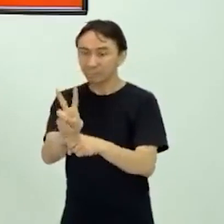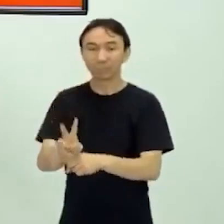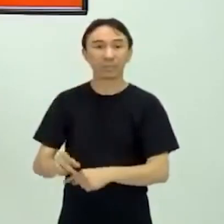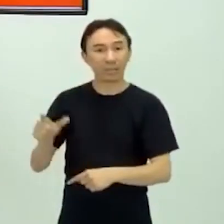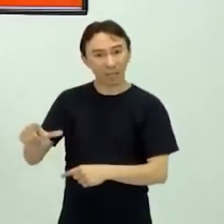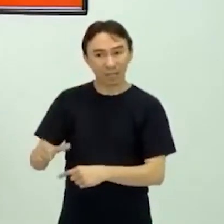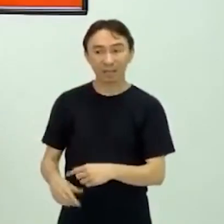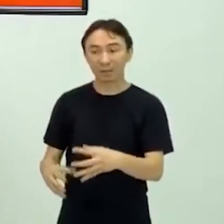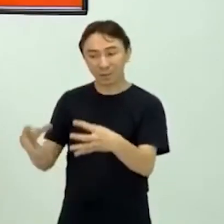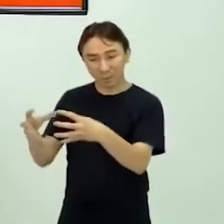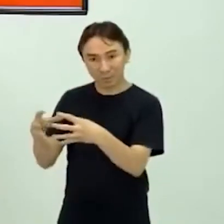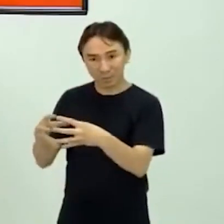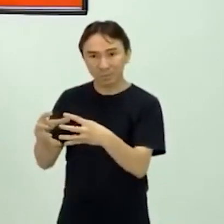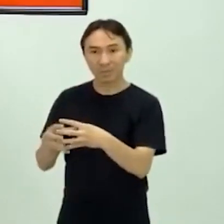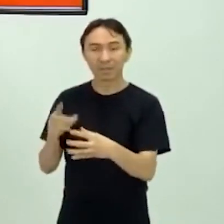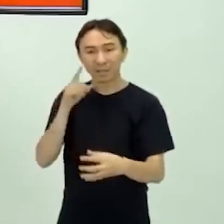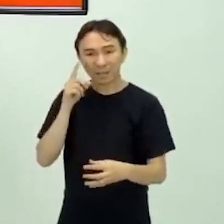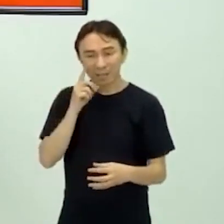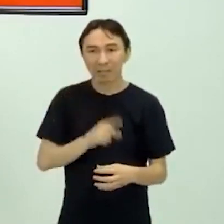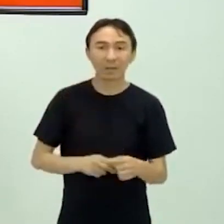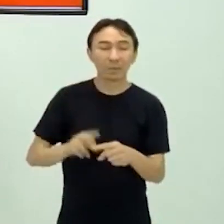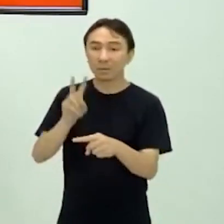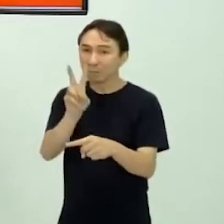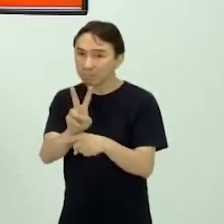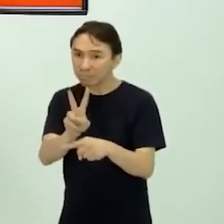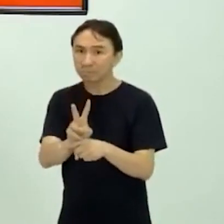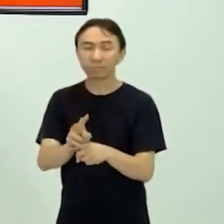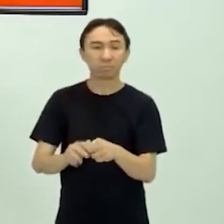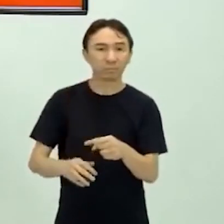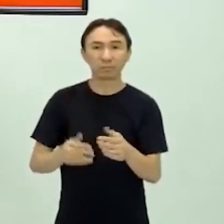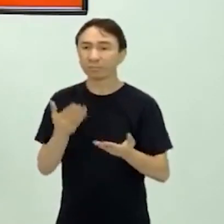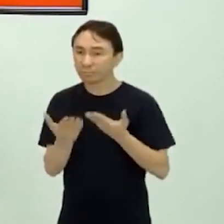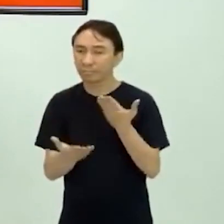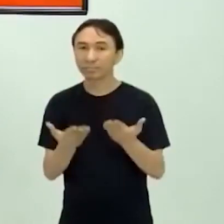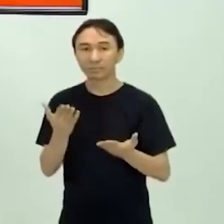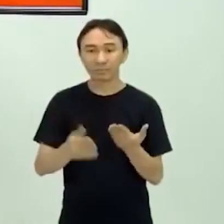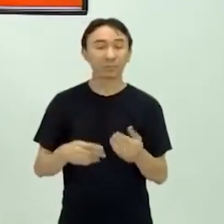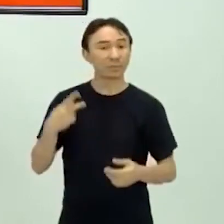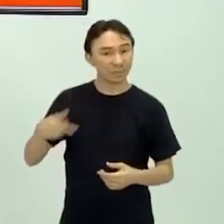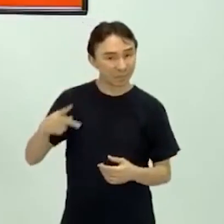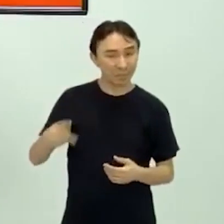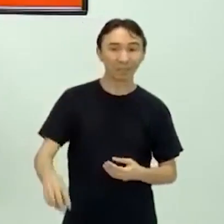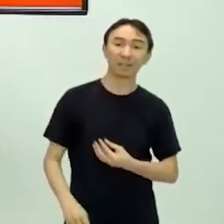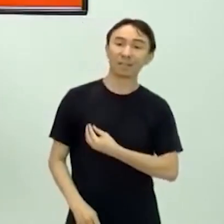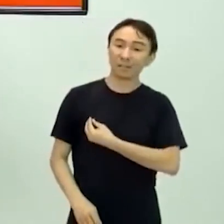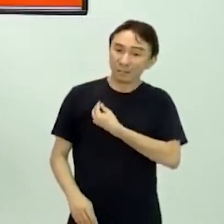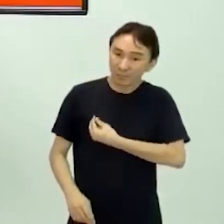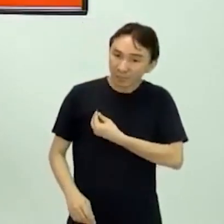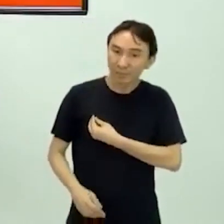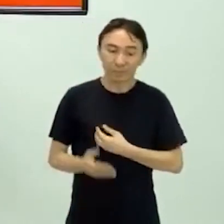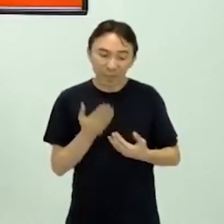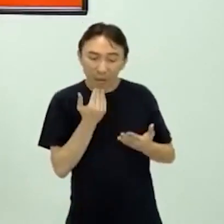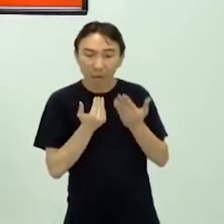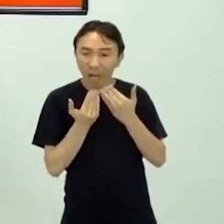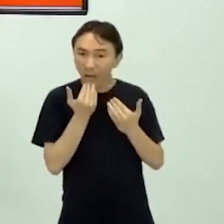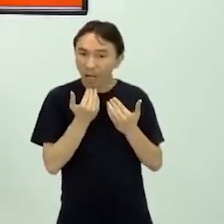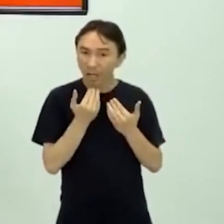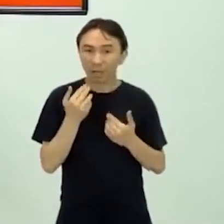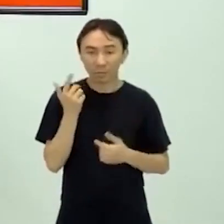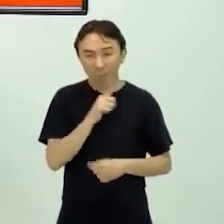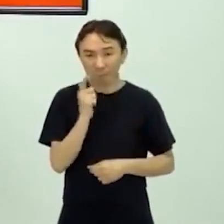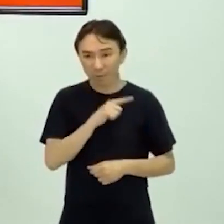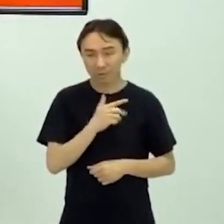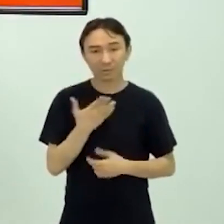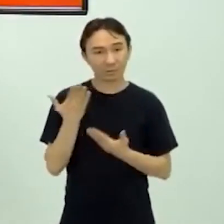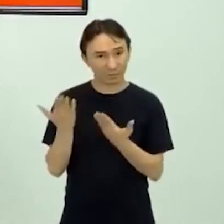e mantêm elas como uma proteção integral, né, através do seu sustento e o sustento de suas famílias, como também